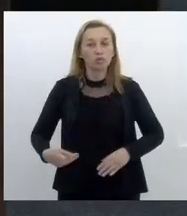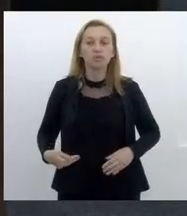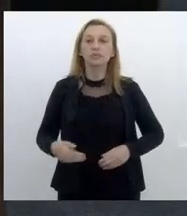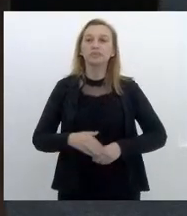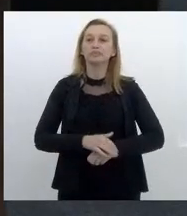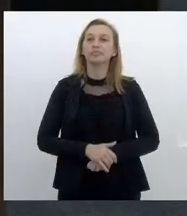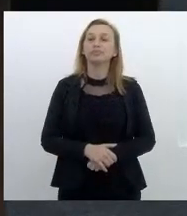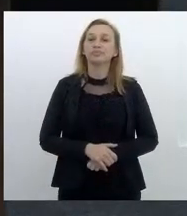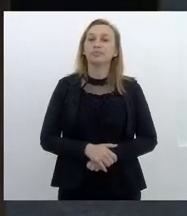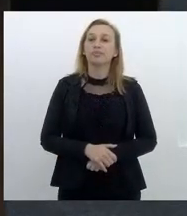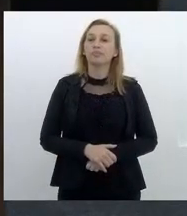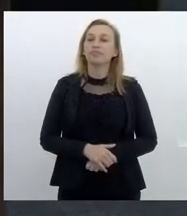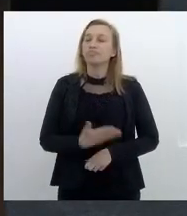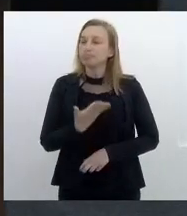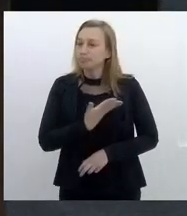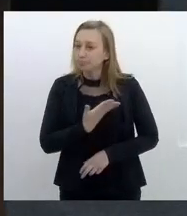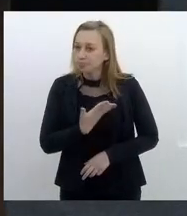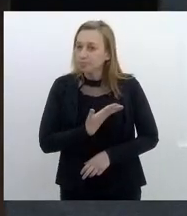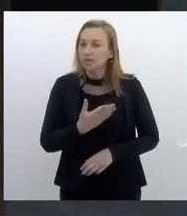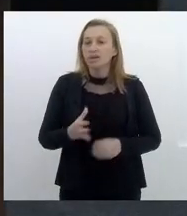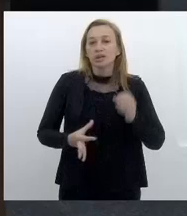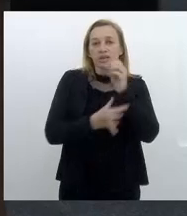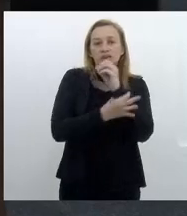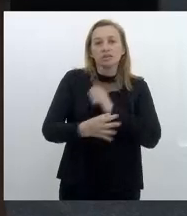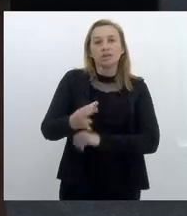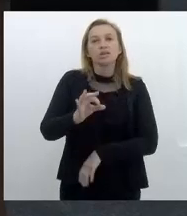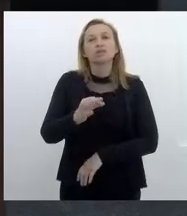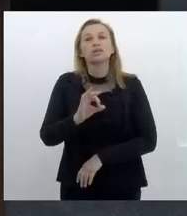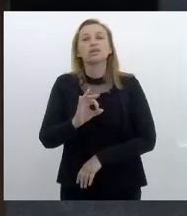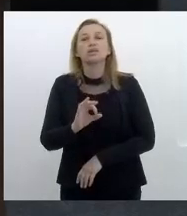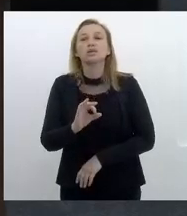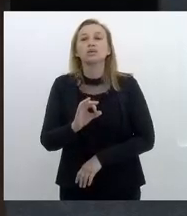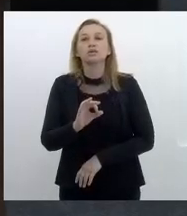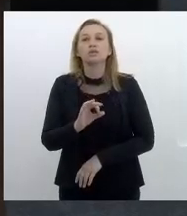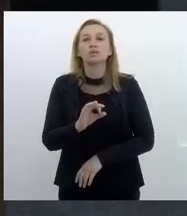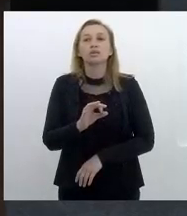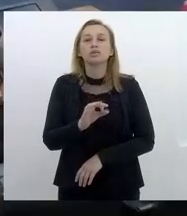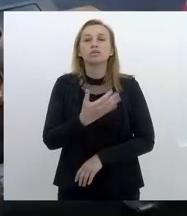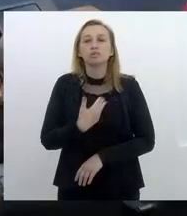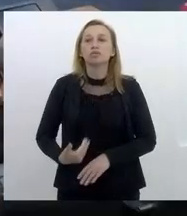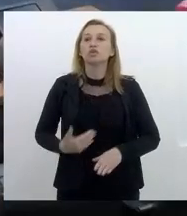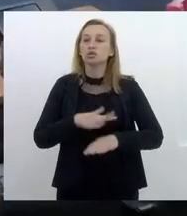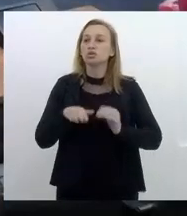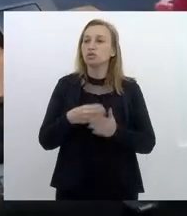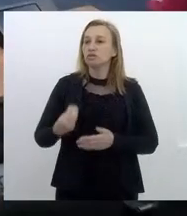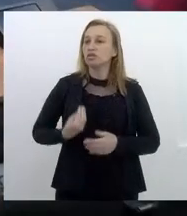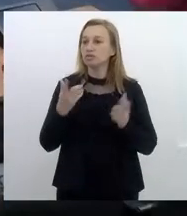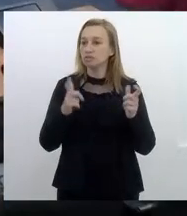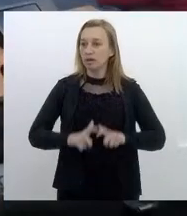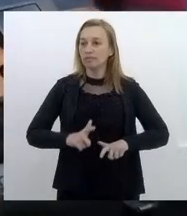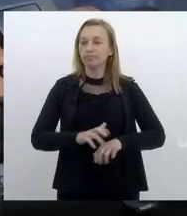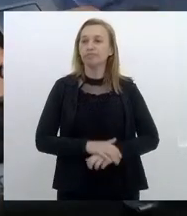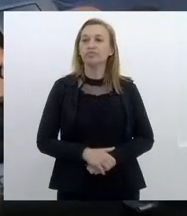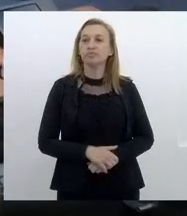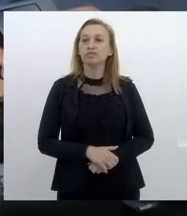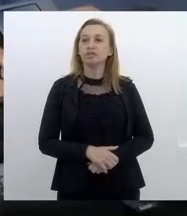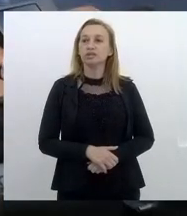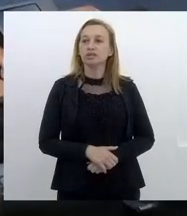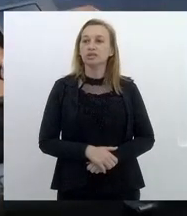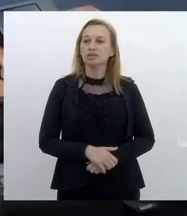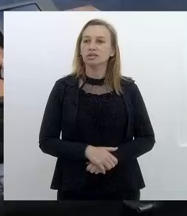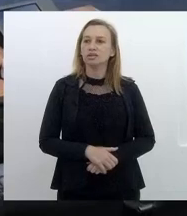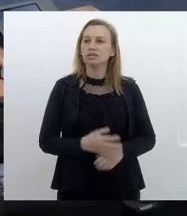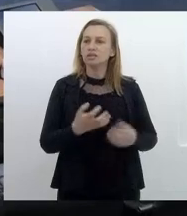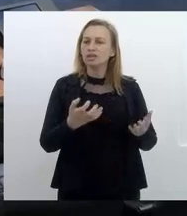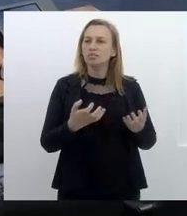é meus nobres colegas da segurança pública e todos os presentes eu quero.